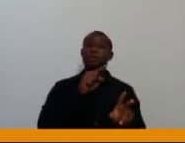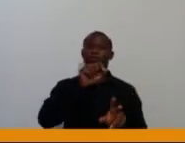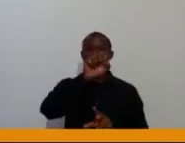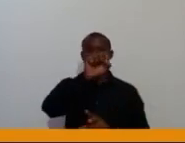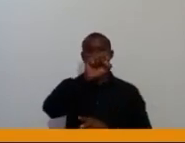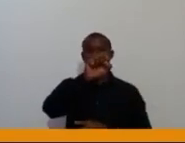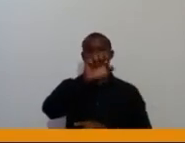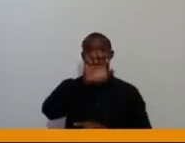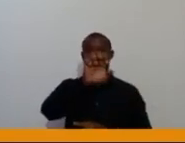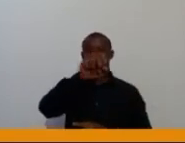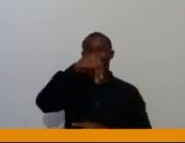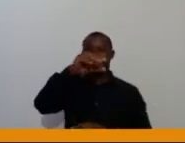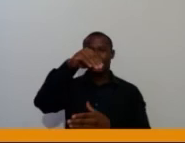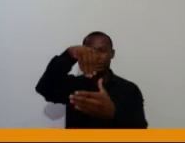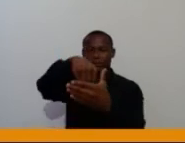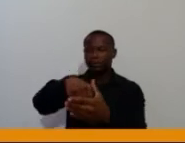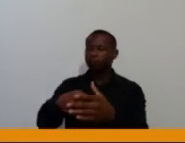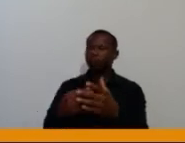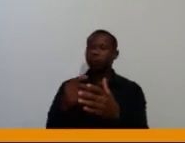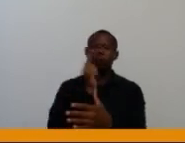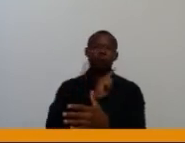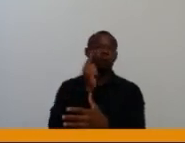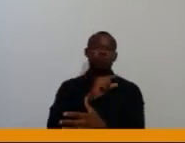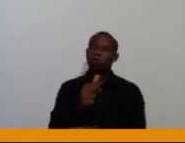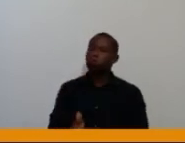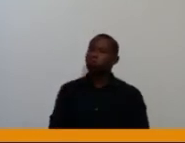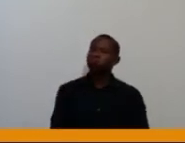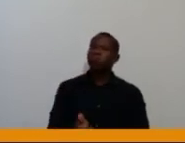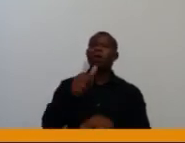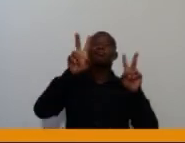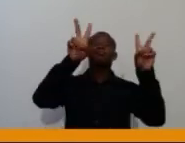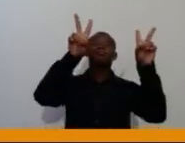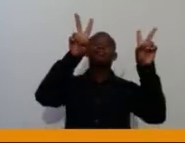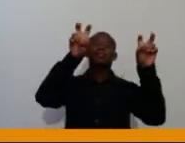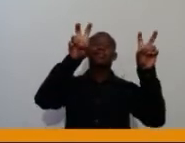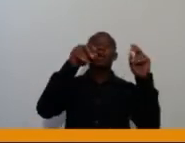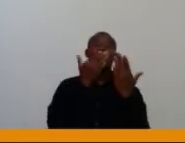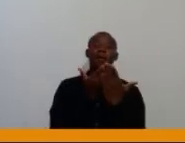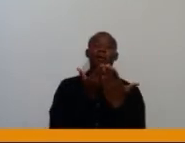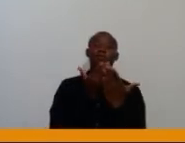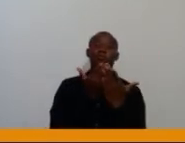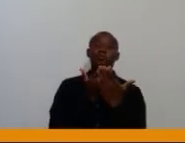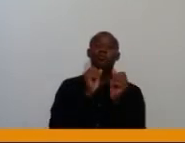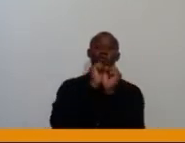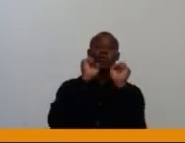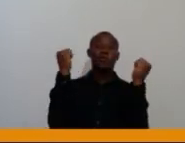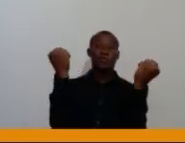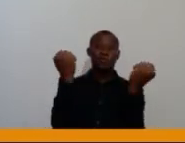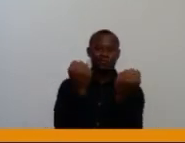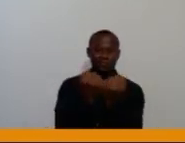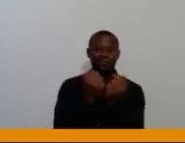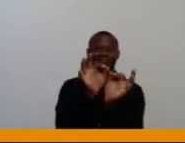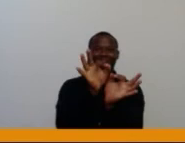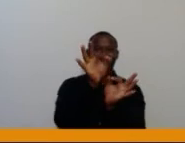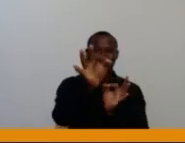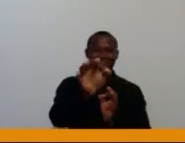poderia ser um tema melhor para o nosso seminário EAD, mostrando como essa